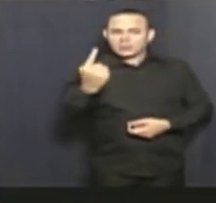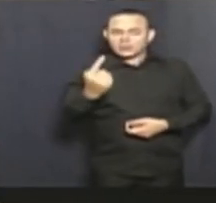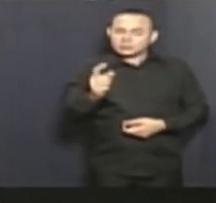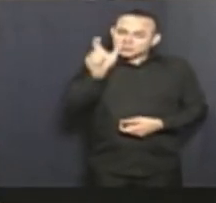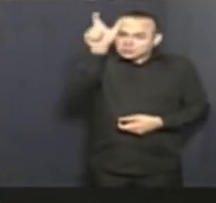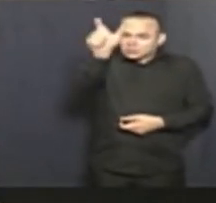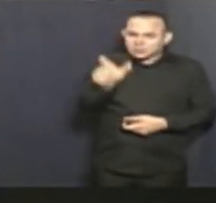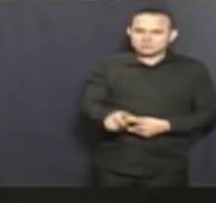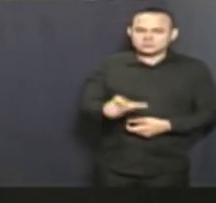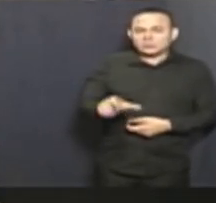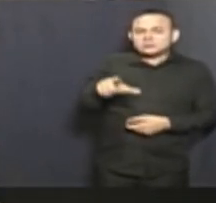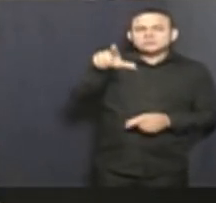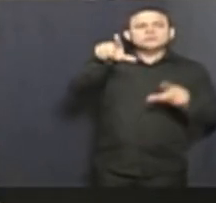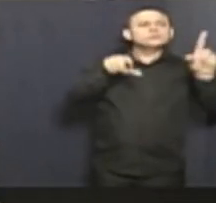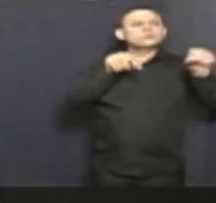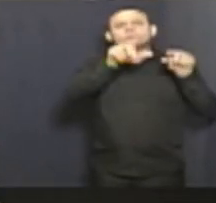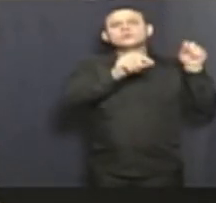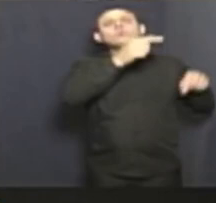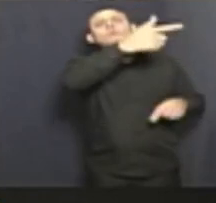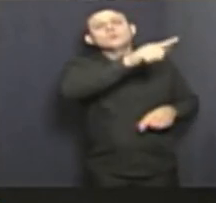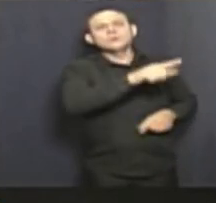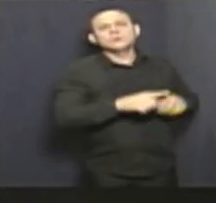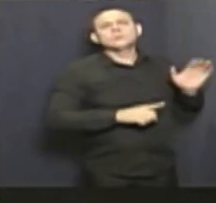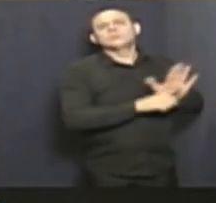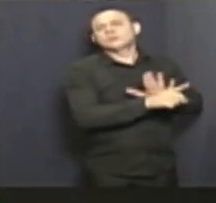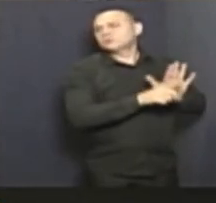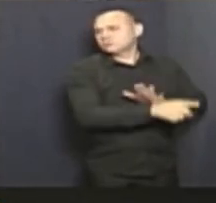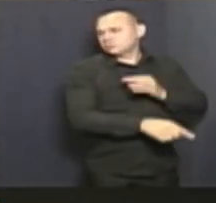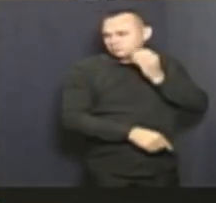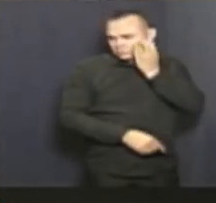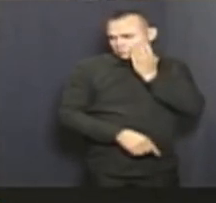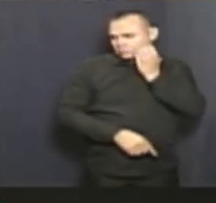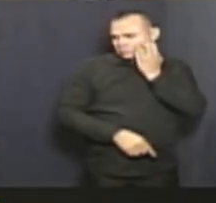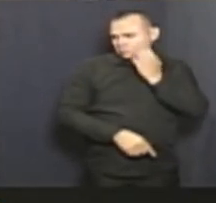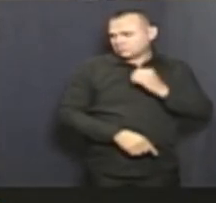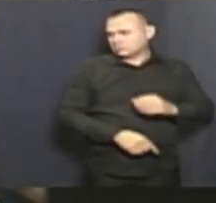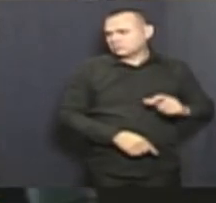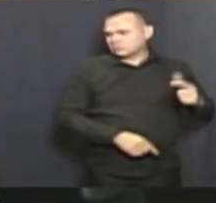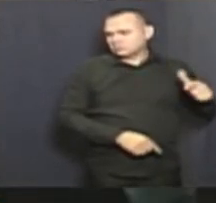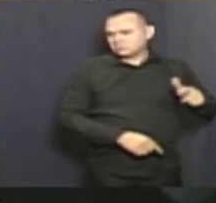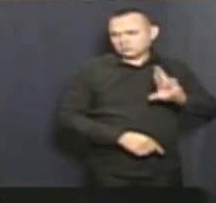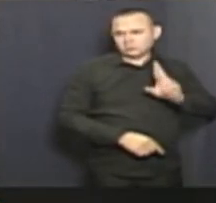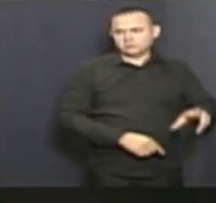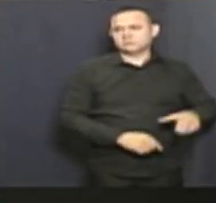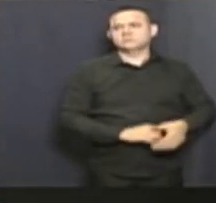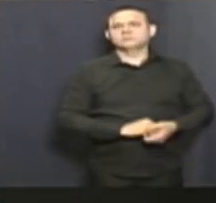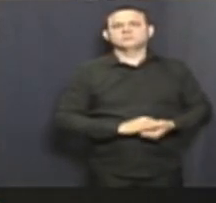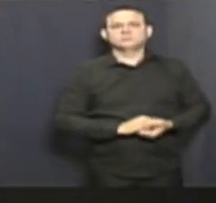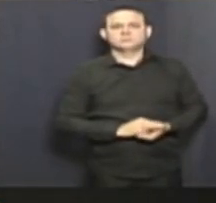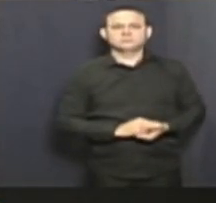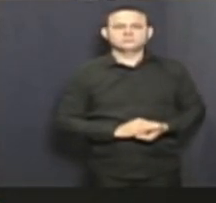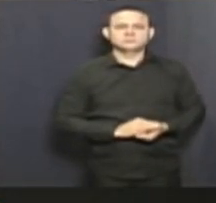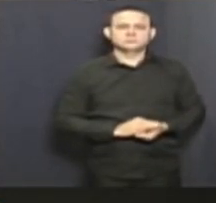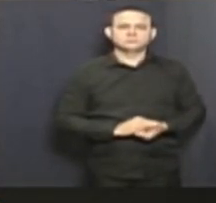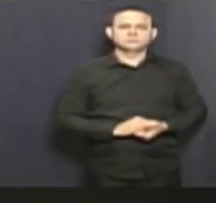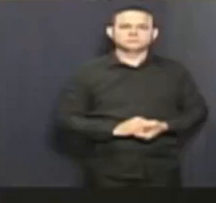pergunta estão de acordo ou preferem voltar ao esquema de sorteio da pergunta